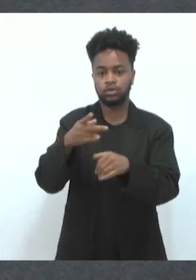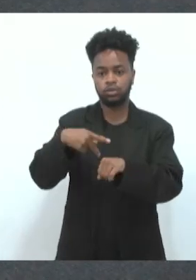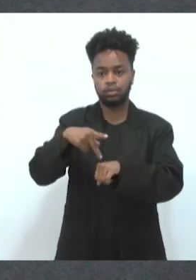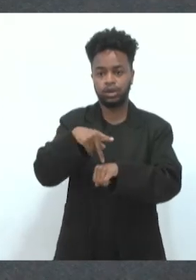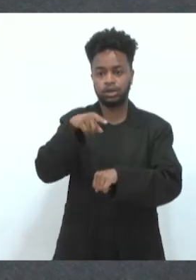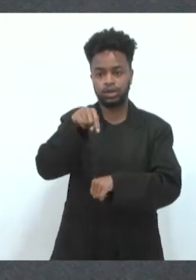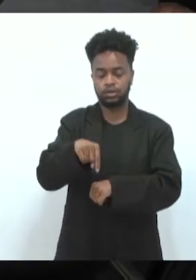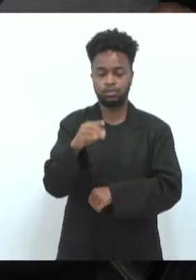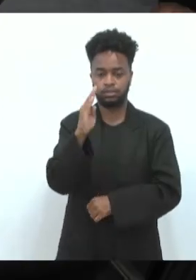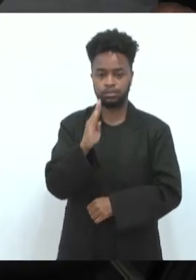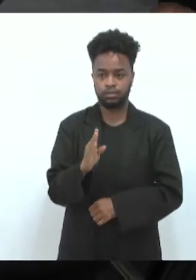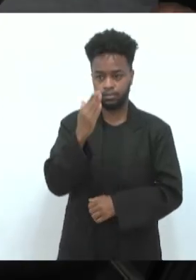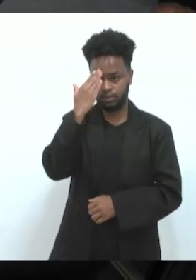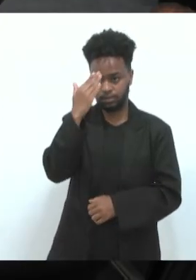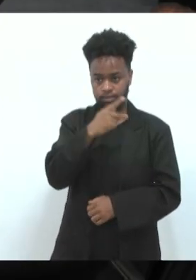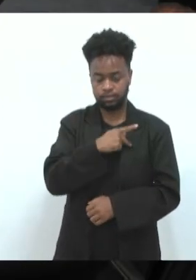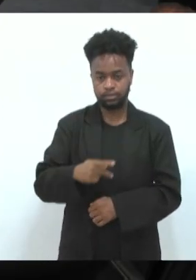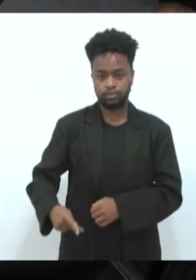Brasil. Muito obrigada.